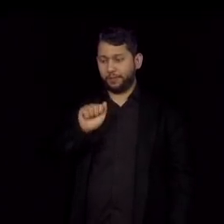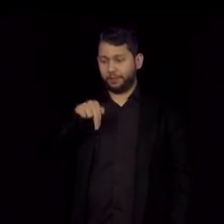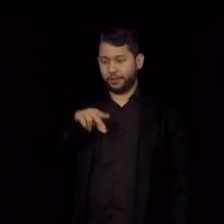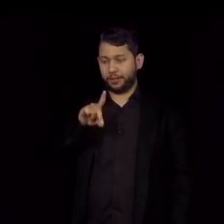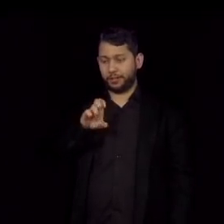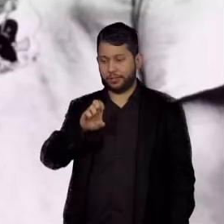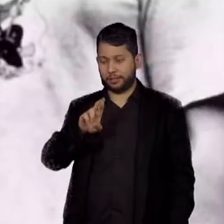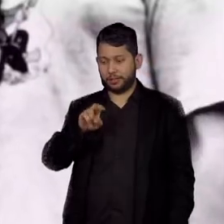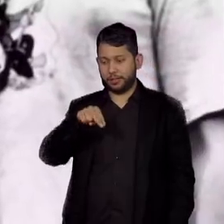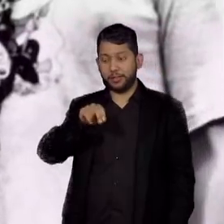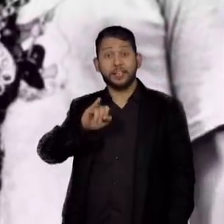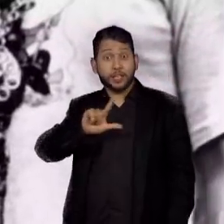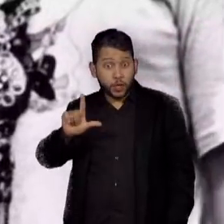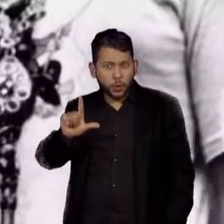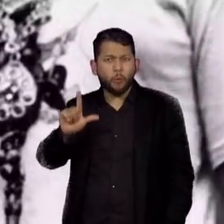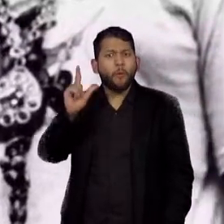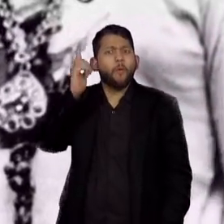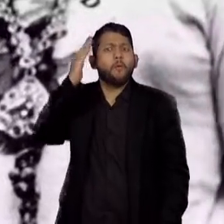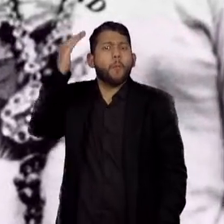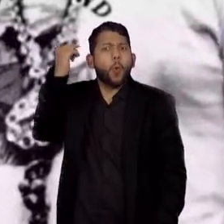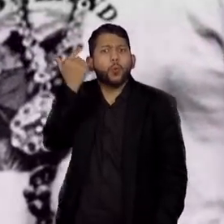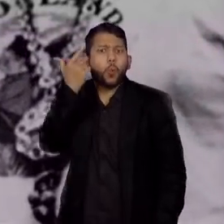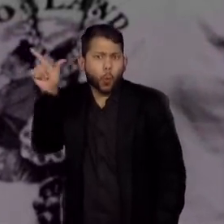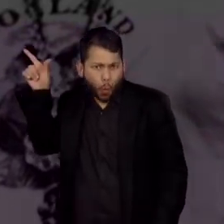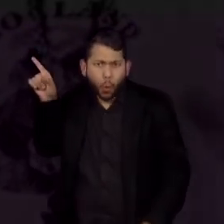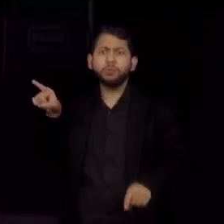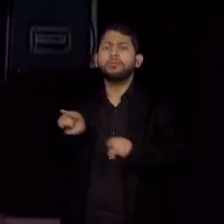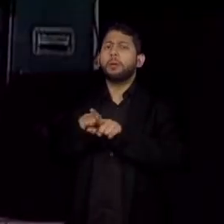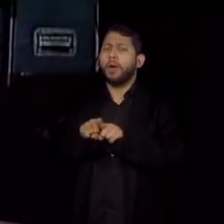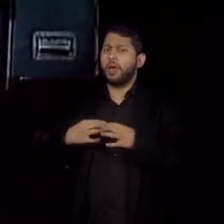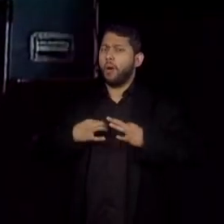estilista de várias estrelas da música brasileira.